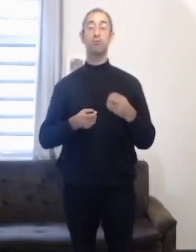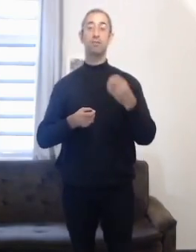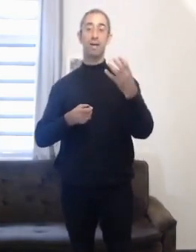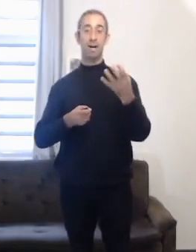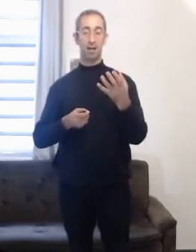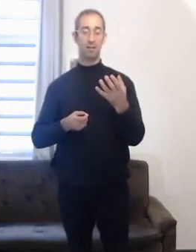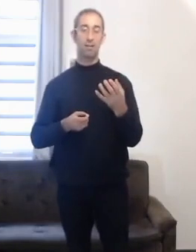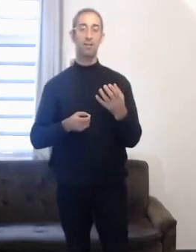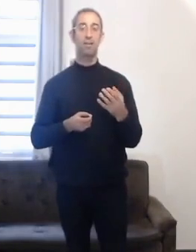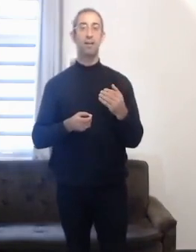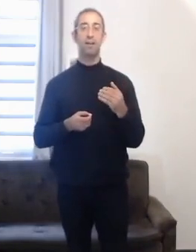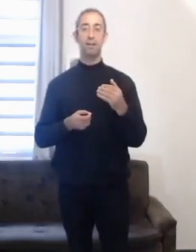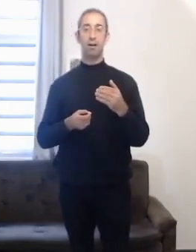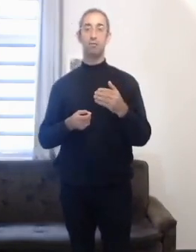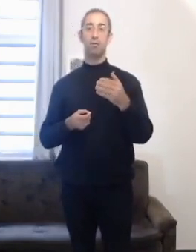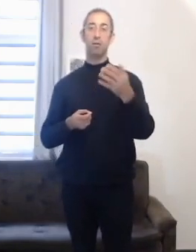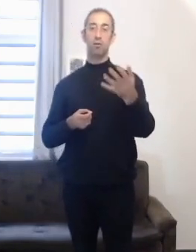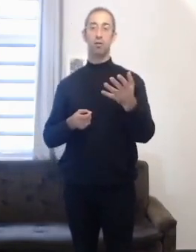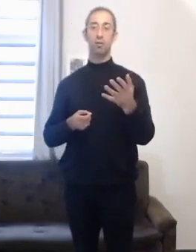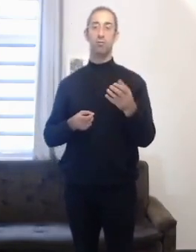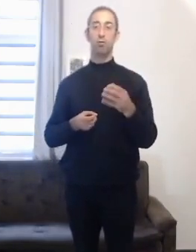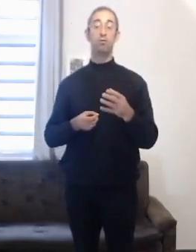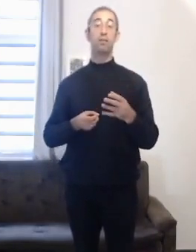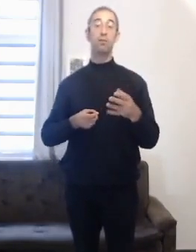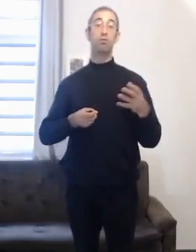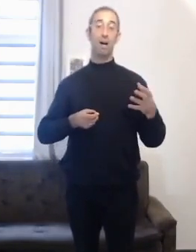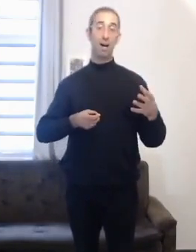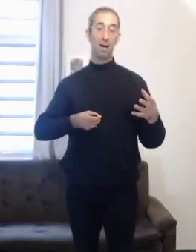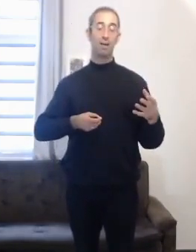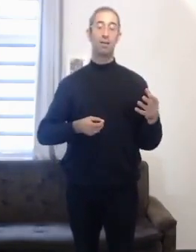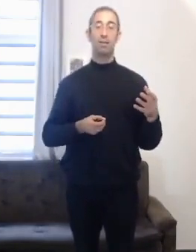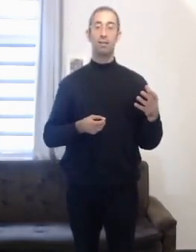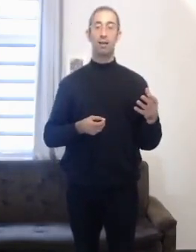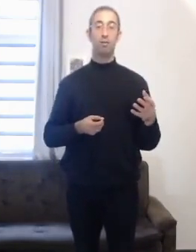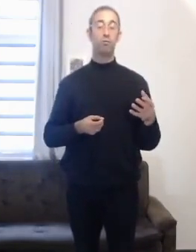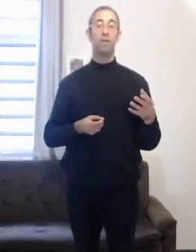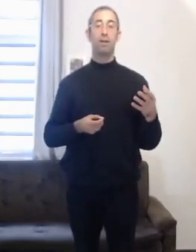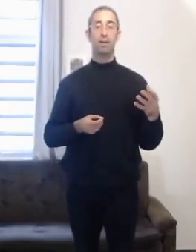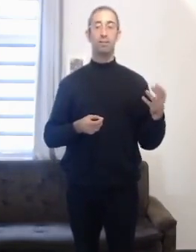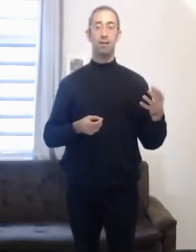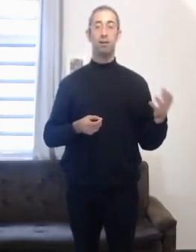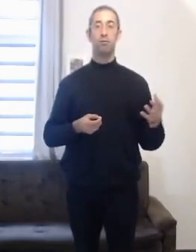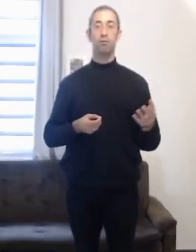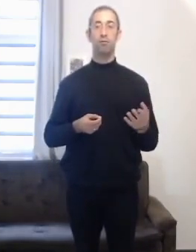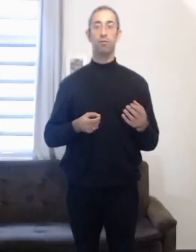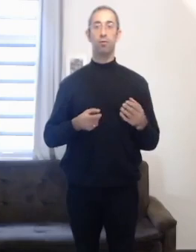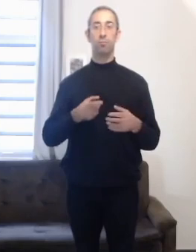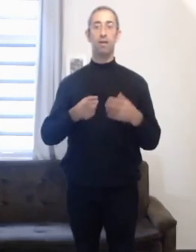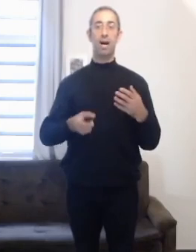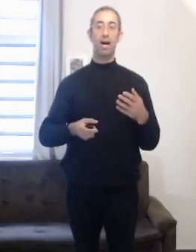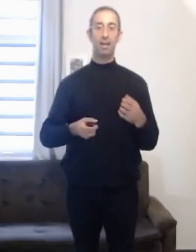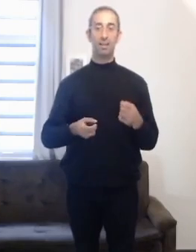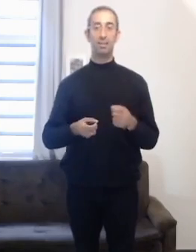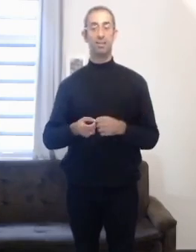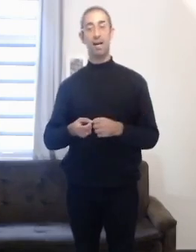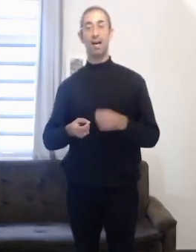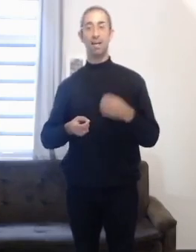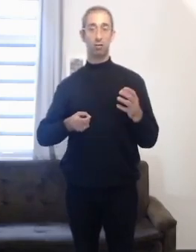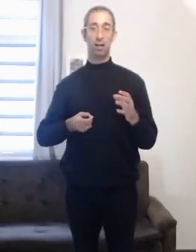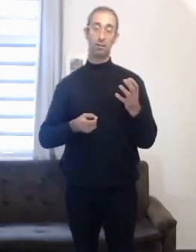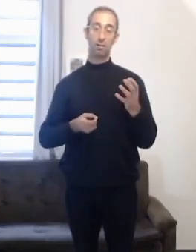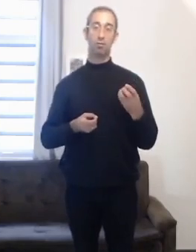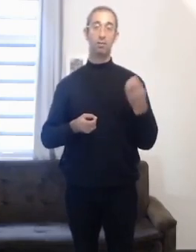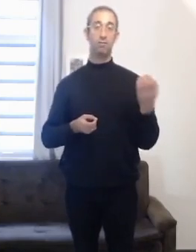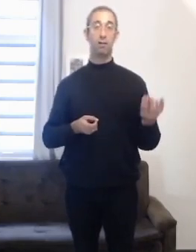Eu vou enunciar, né, tal coisa, eu vou conceituar tal questão, eu vou nomear,